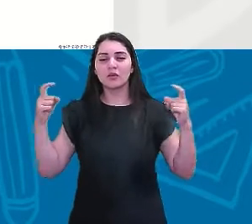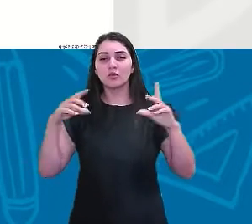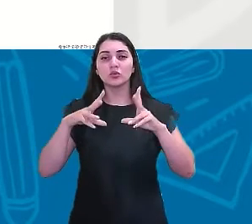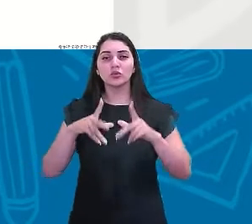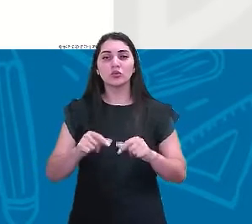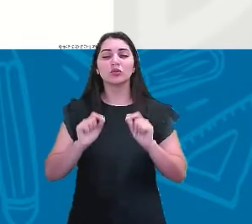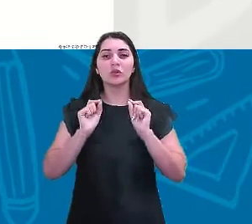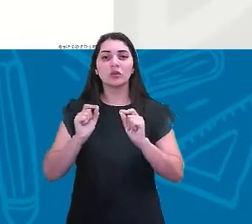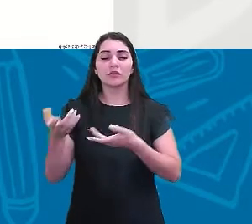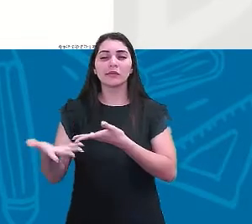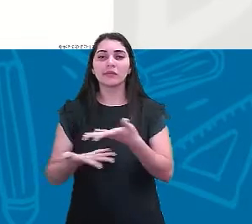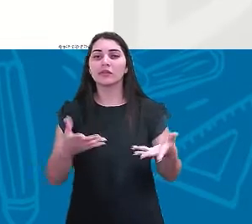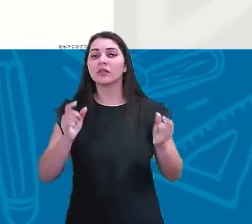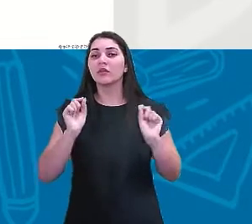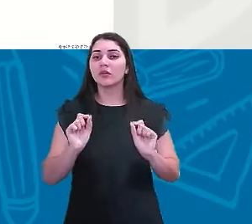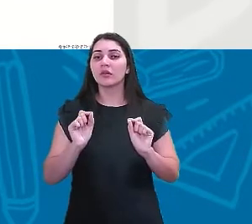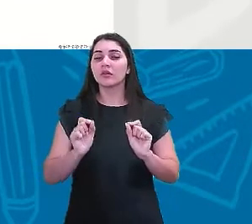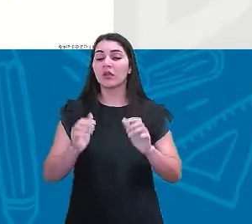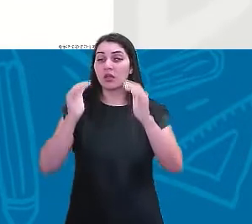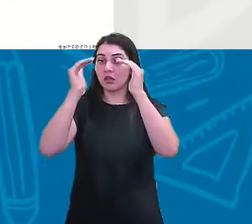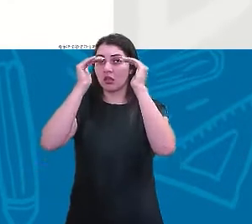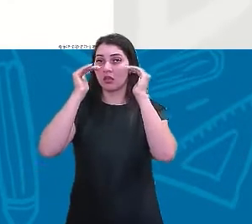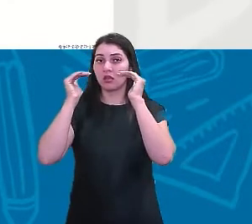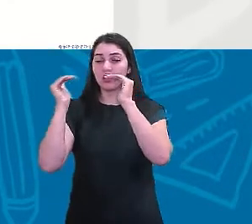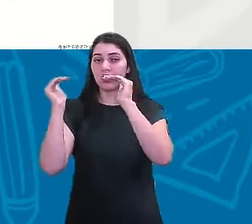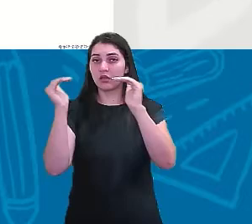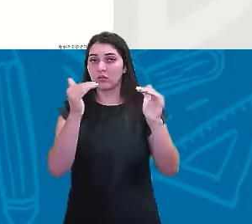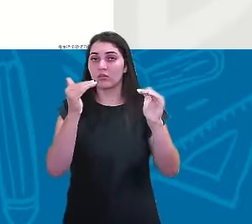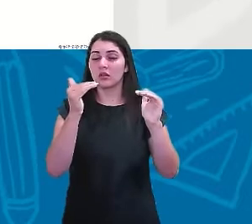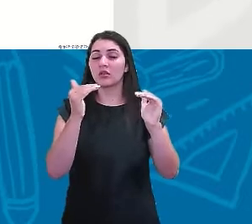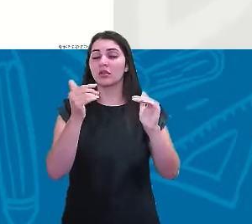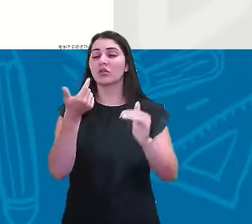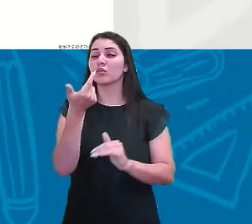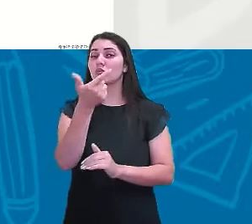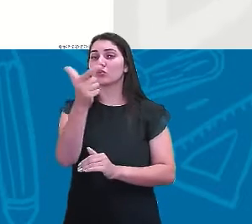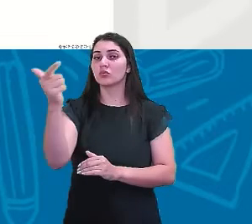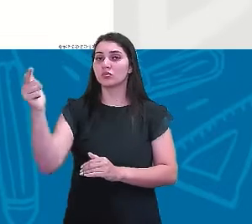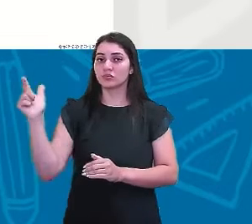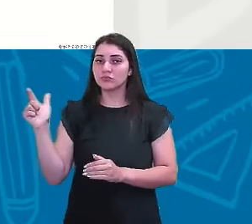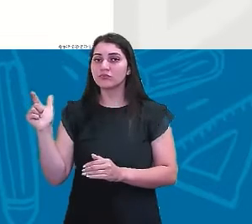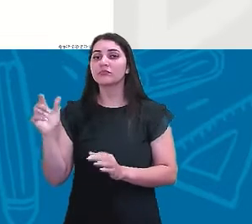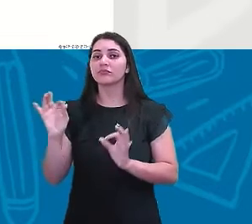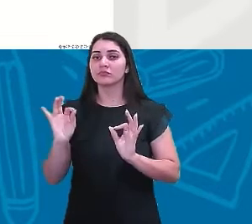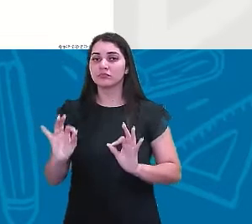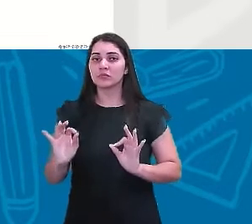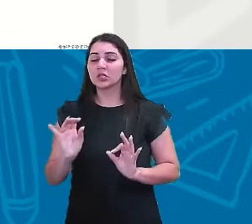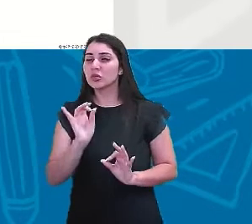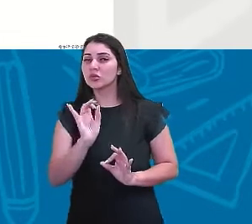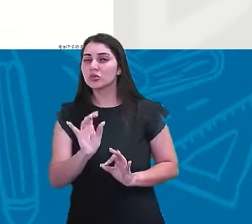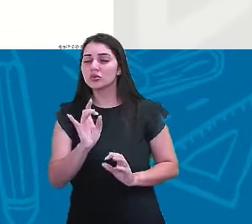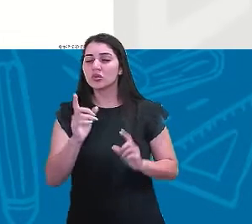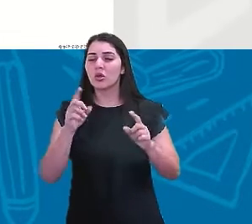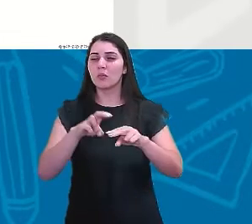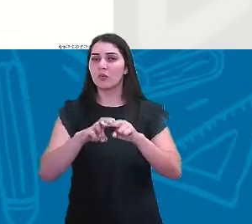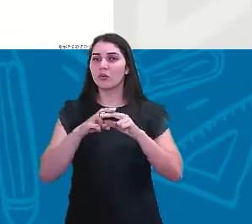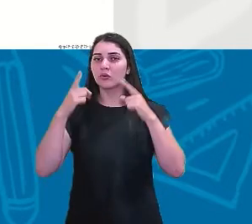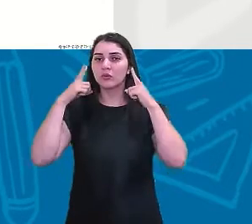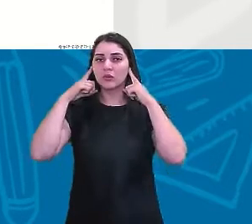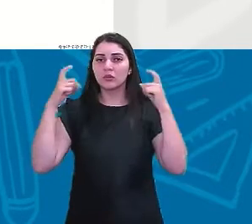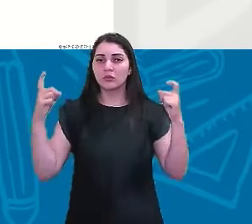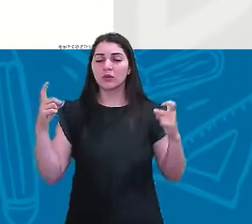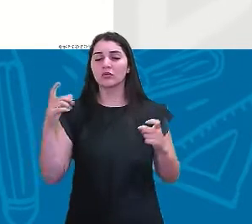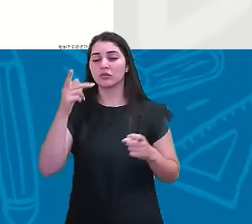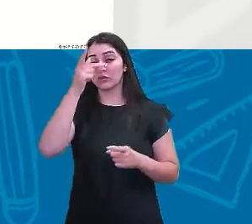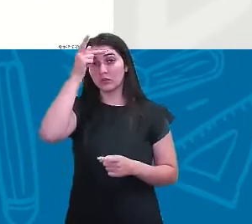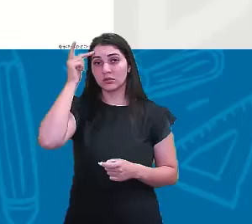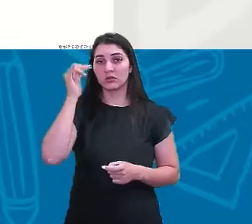está relacionado em quê? Respeitar os outros. Não só a questão do barulho, que tem gente, por exemplo,